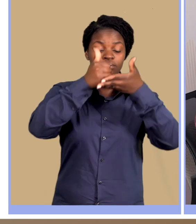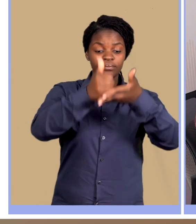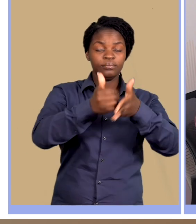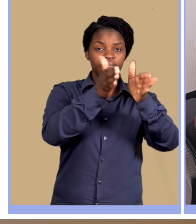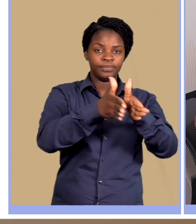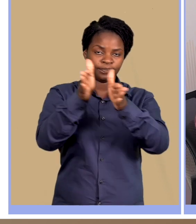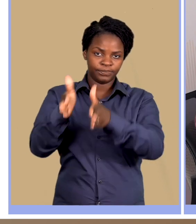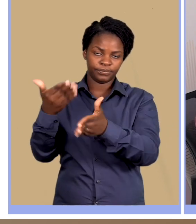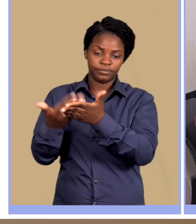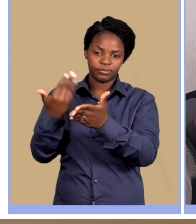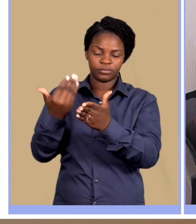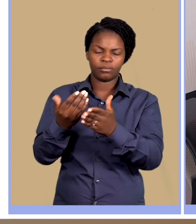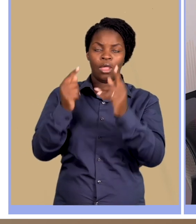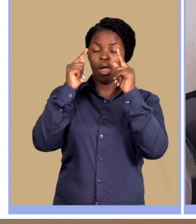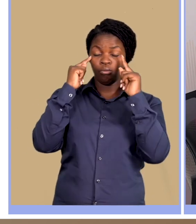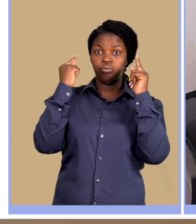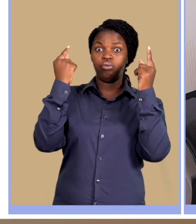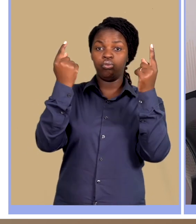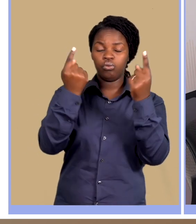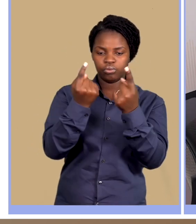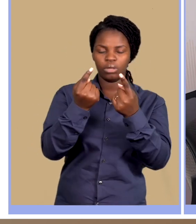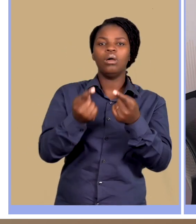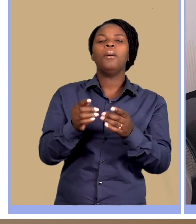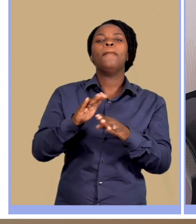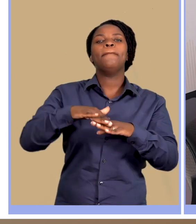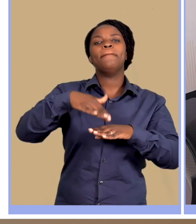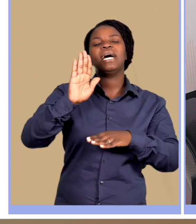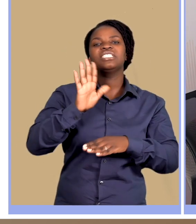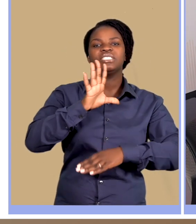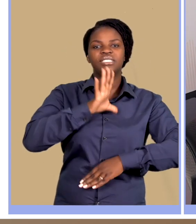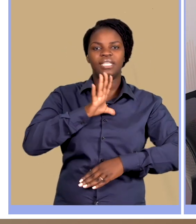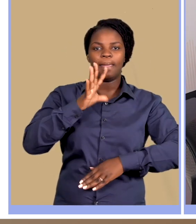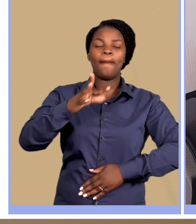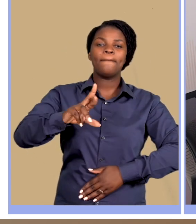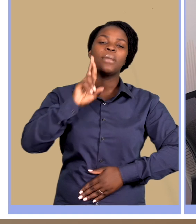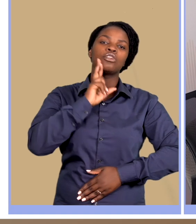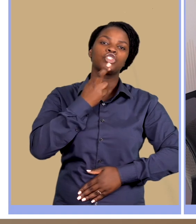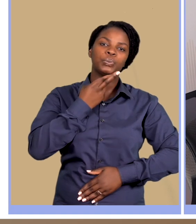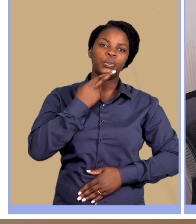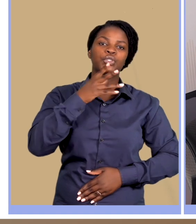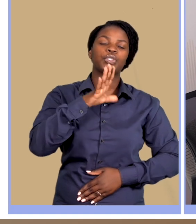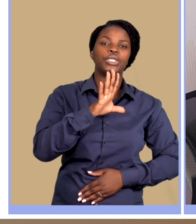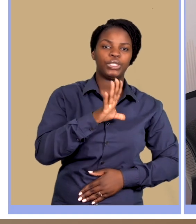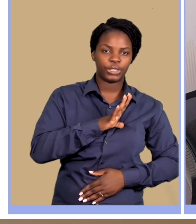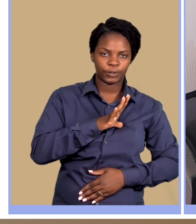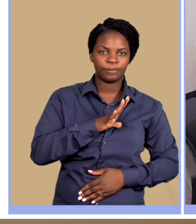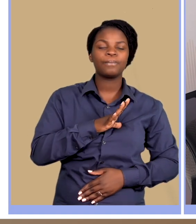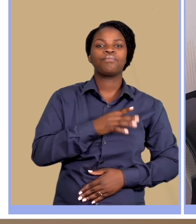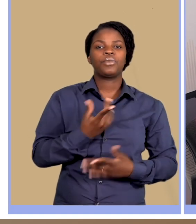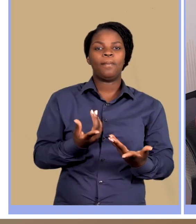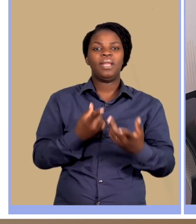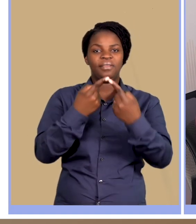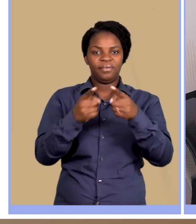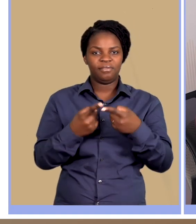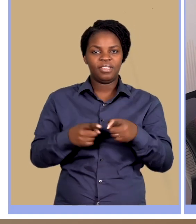porque cresce esta visão, cresce esta demanda de encontrar respostas efetivas para que